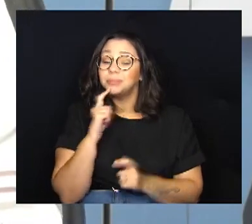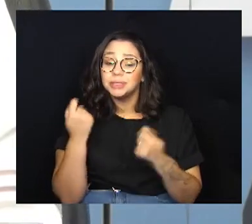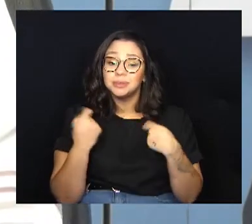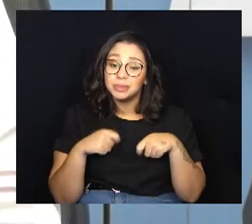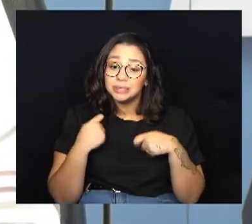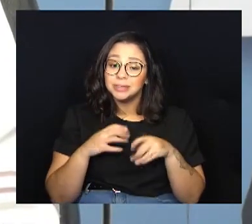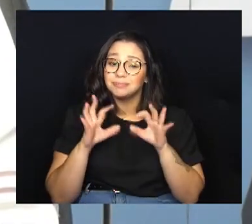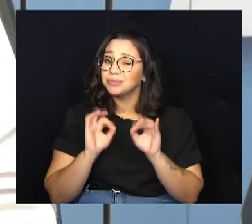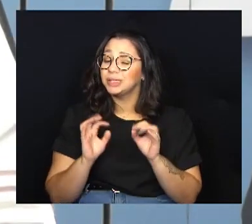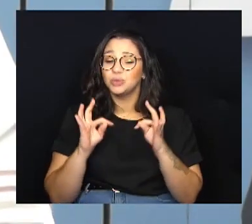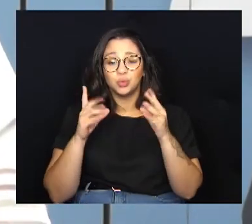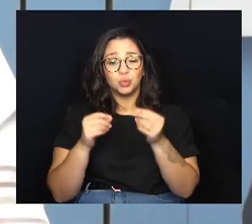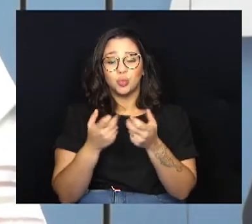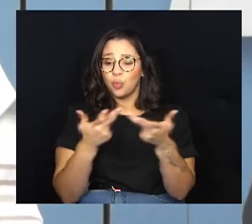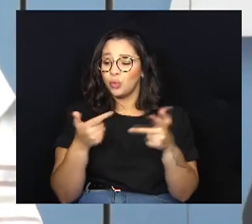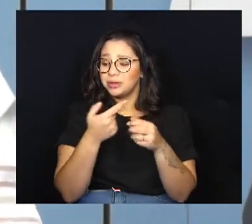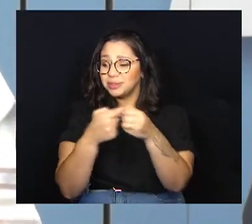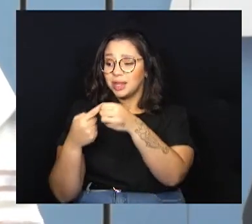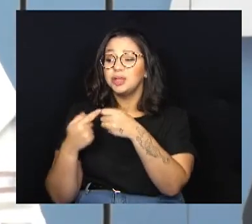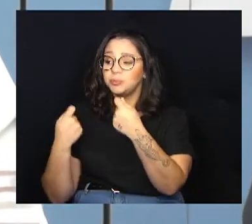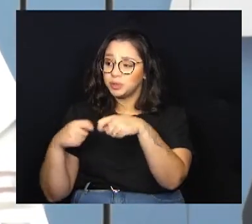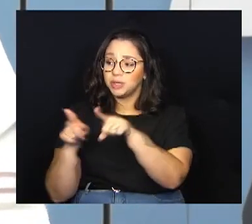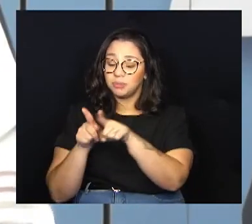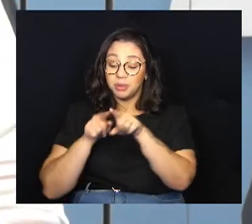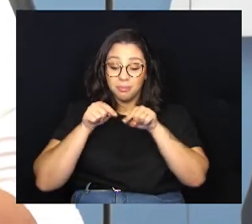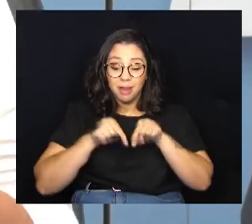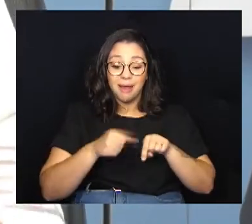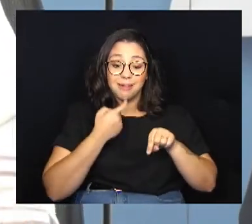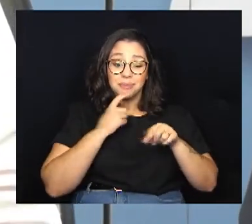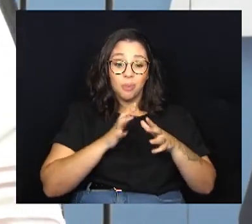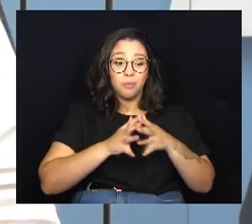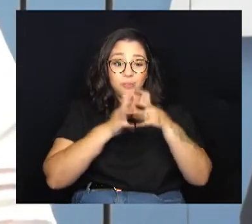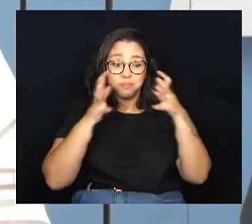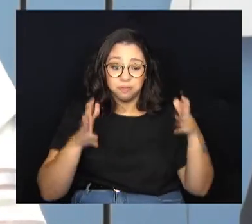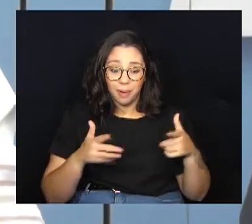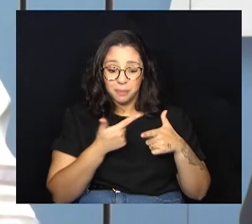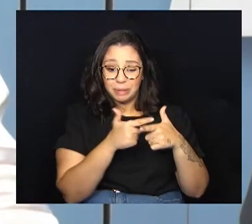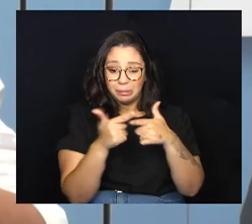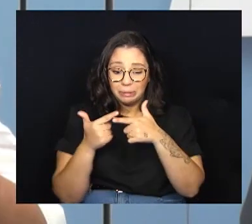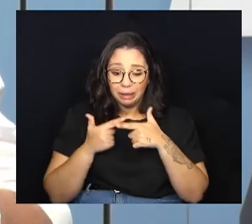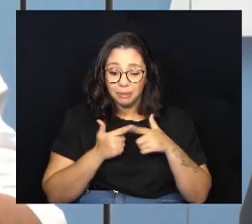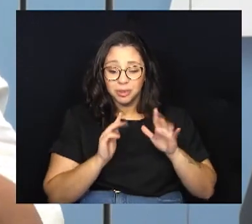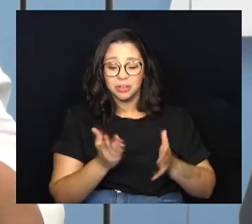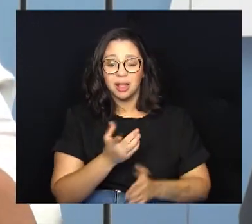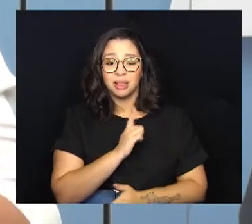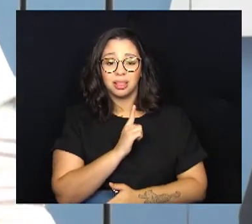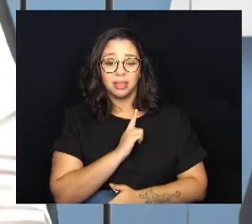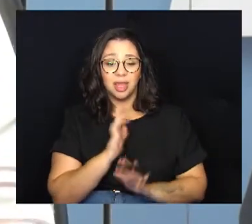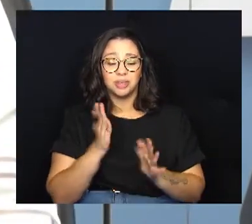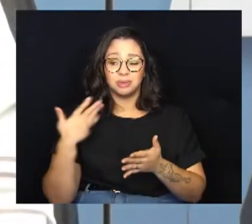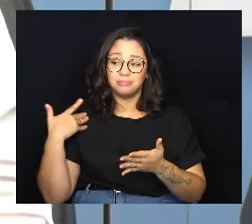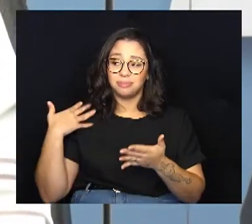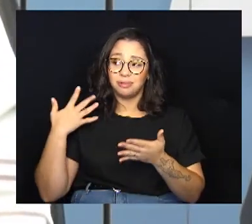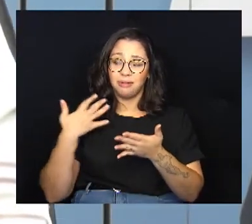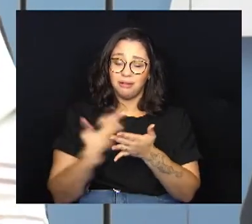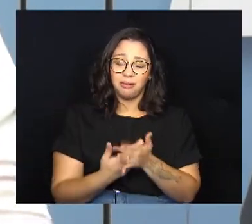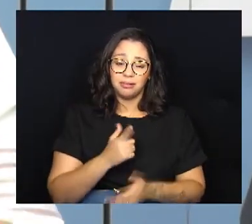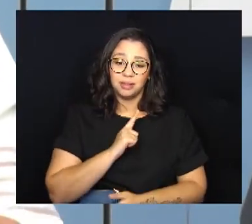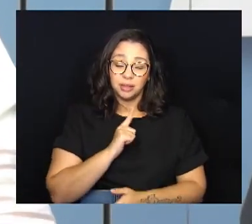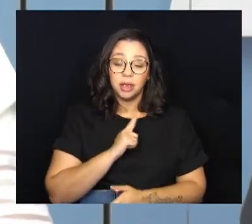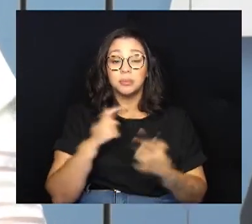universo há muito tempo. Lá no nosso serviço do Campo Belo, não tem um equipamento de saúde ali do lado. Se a criança